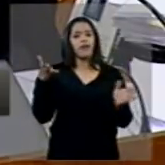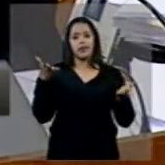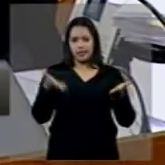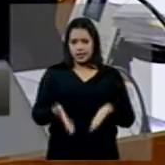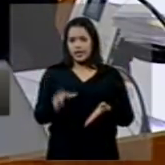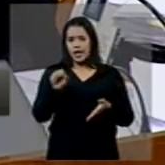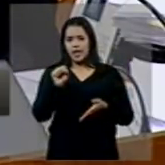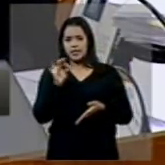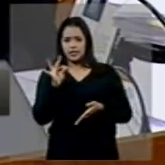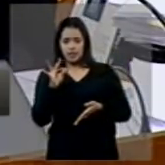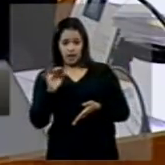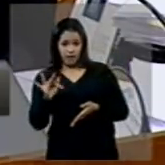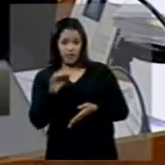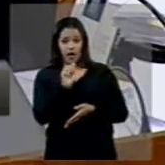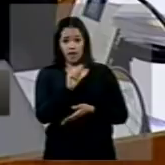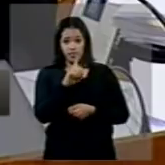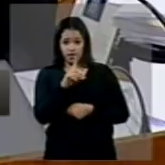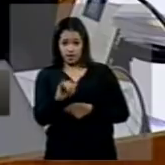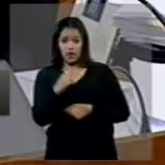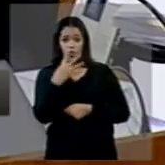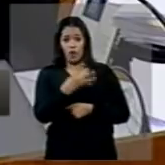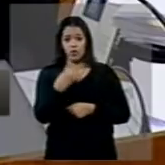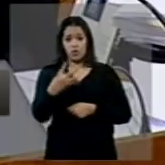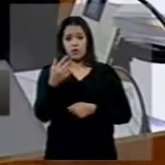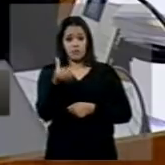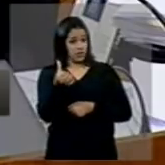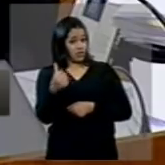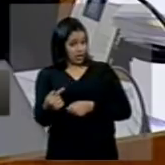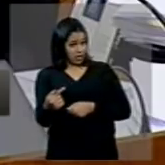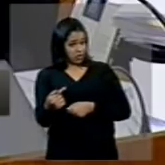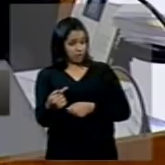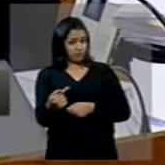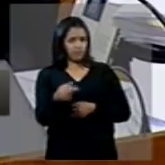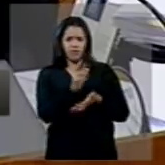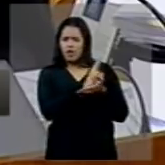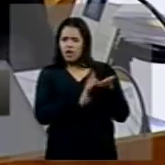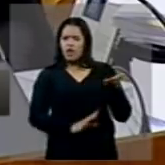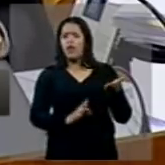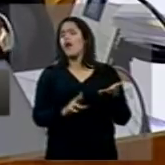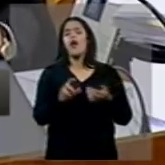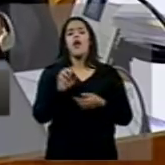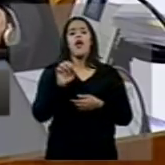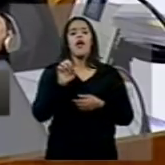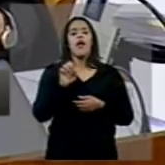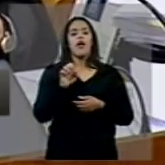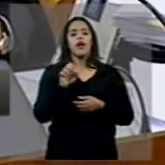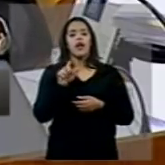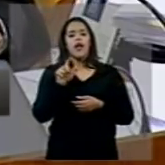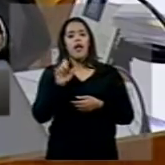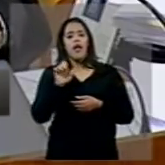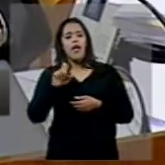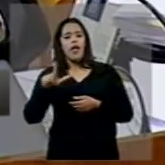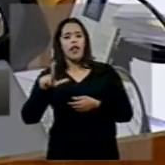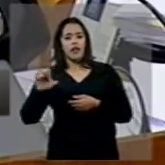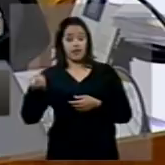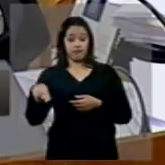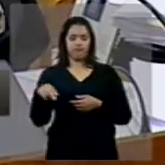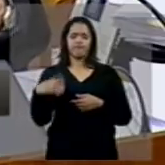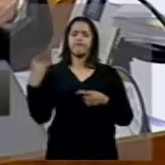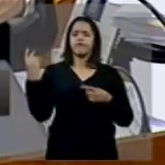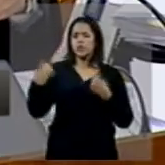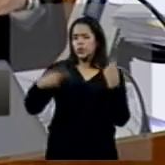Federal, na ADI 4467, de relatoria da ministra Helen Grace, onde se debateu muito